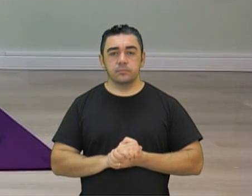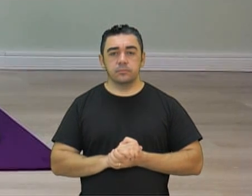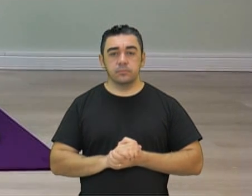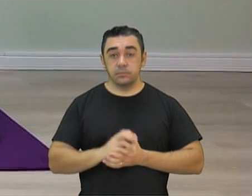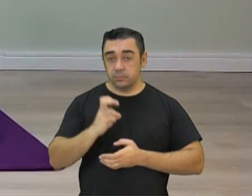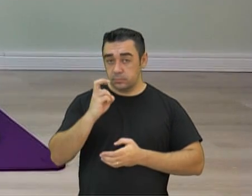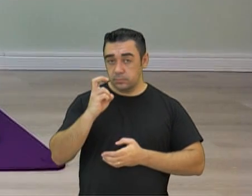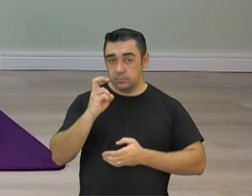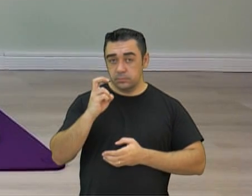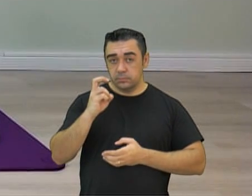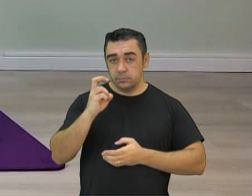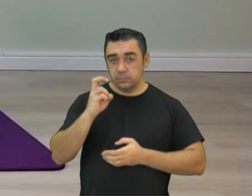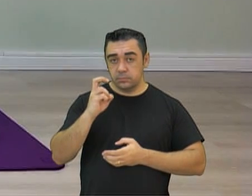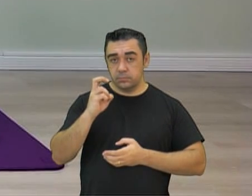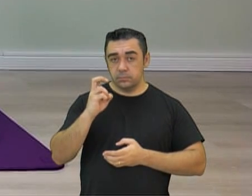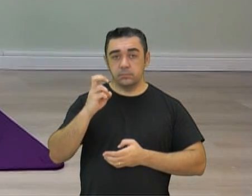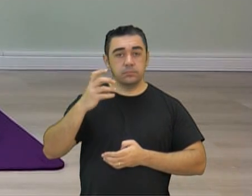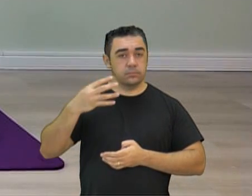5,